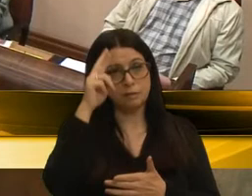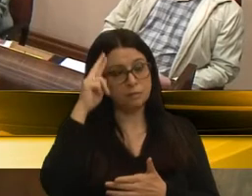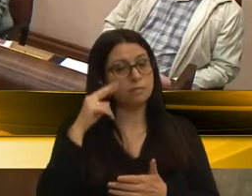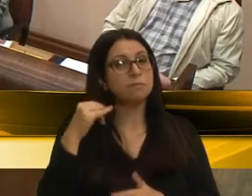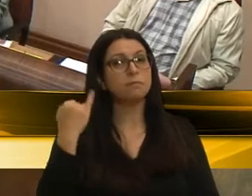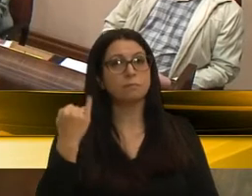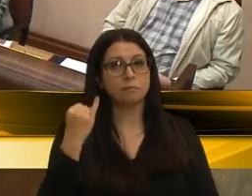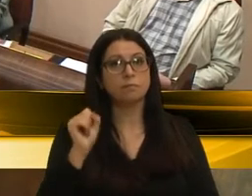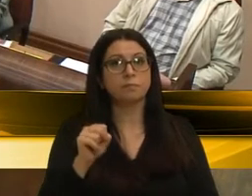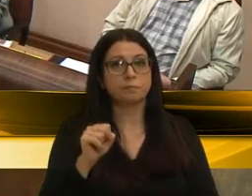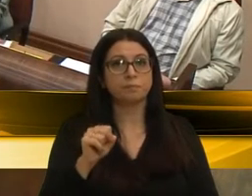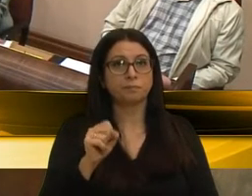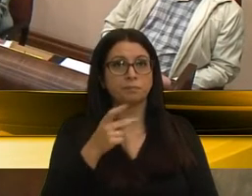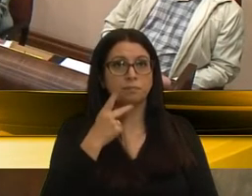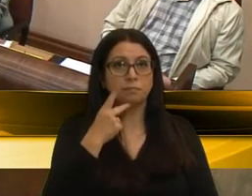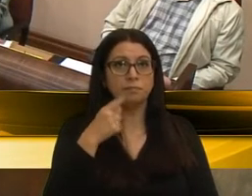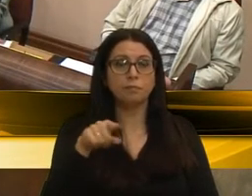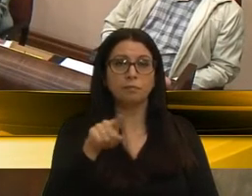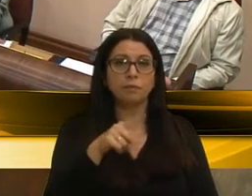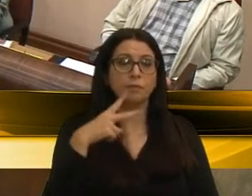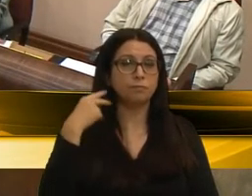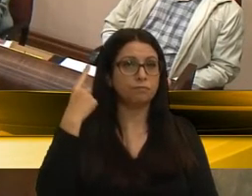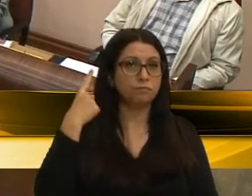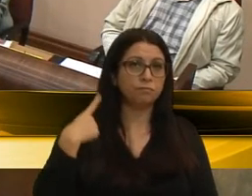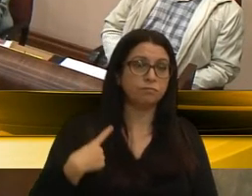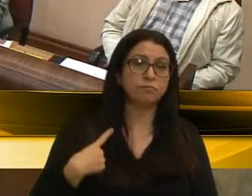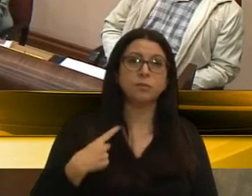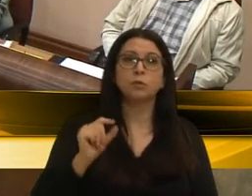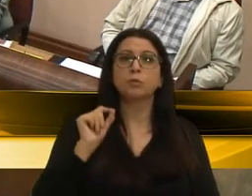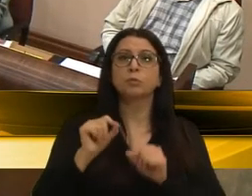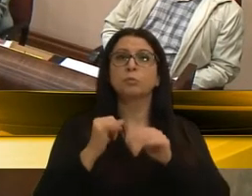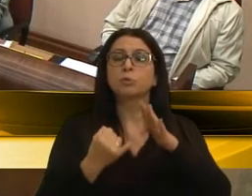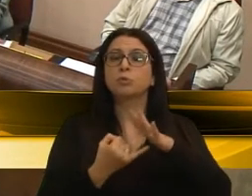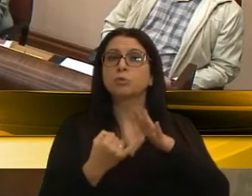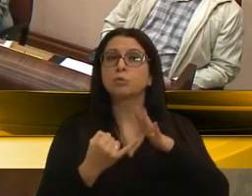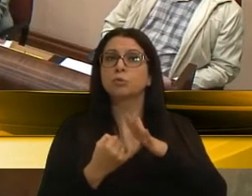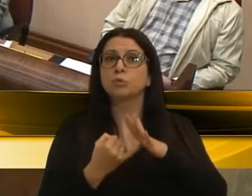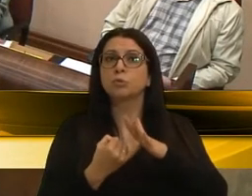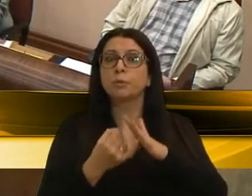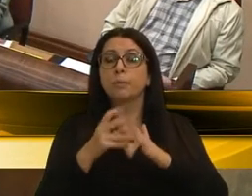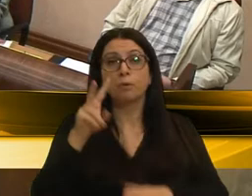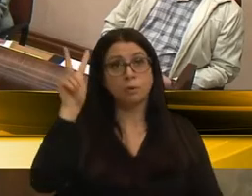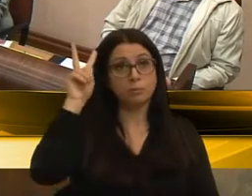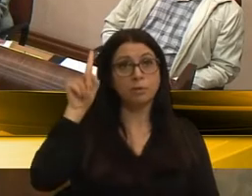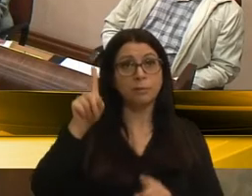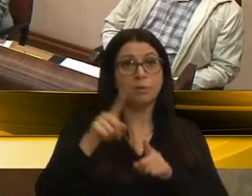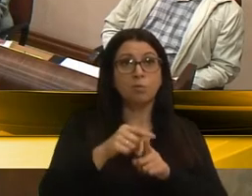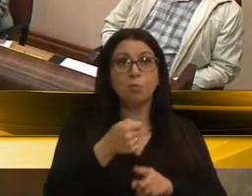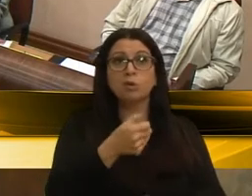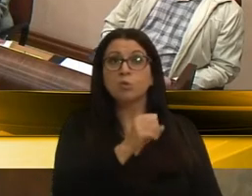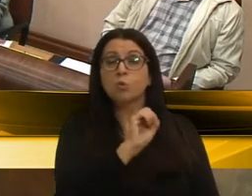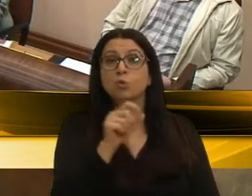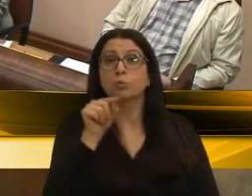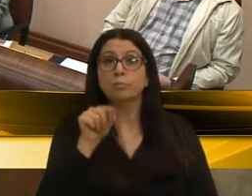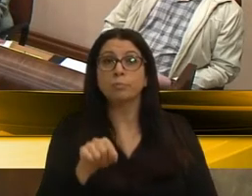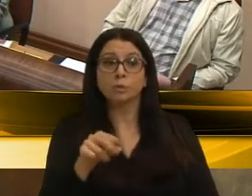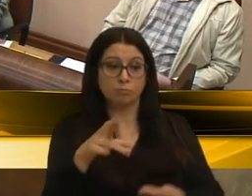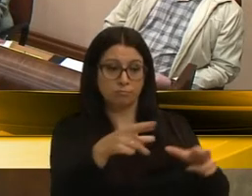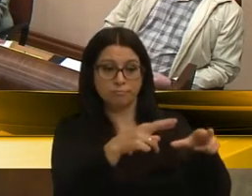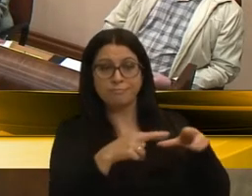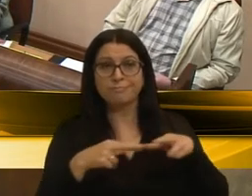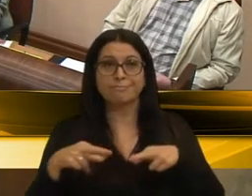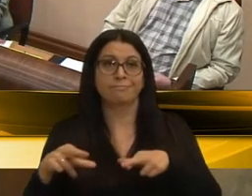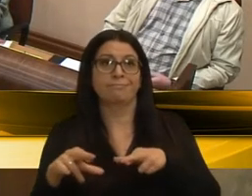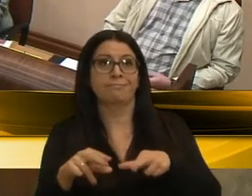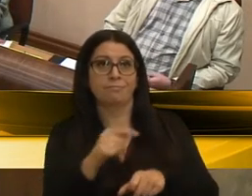e essa sua fala, a fala da vereadora Denise, a questão do Instituto Federal de Educação, é bom lembrar também que são quase 8 mil estudantes na região,